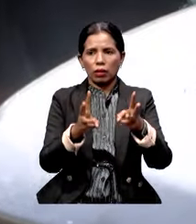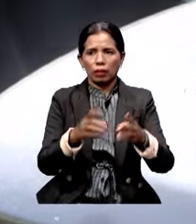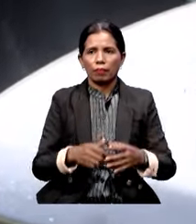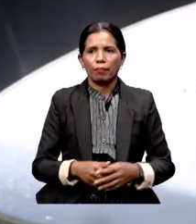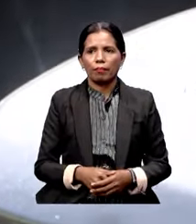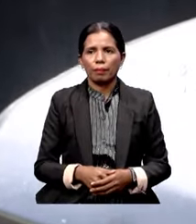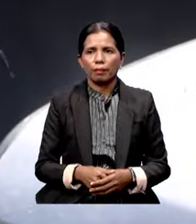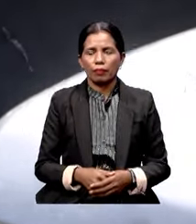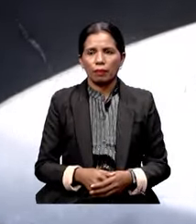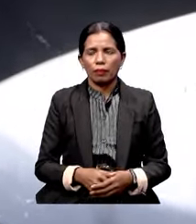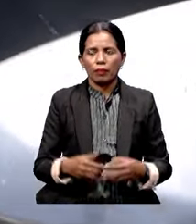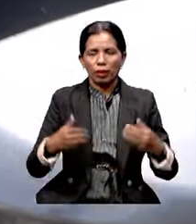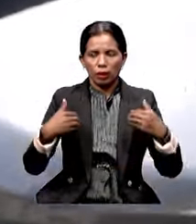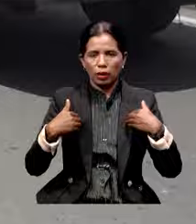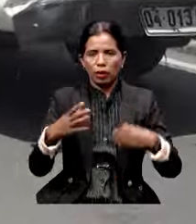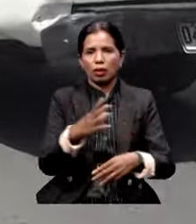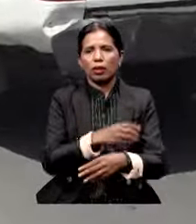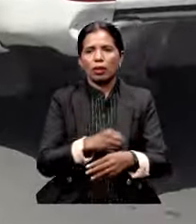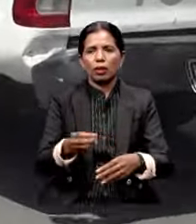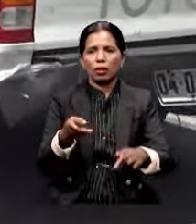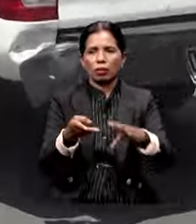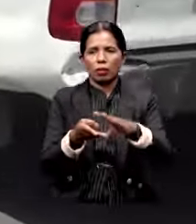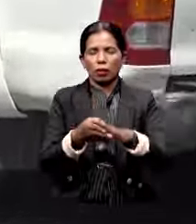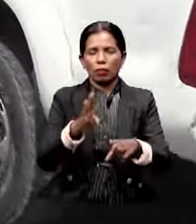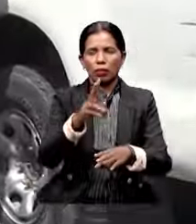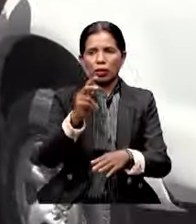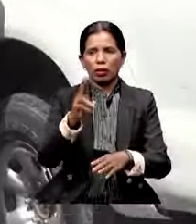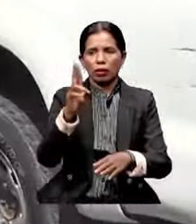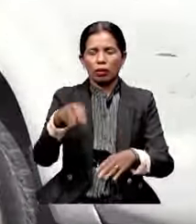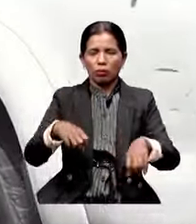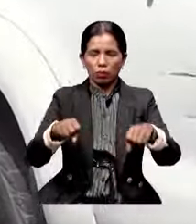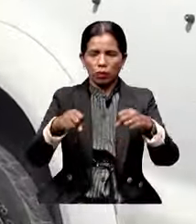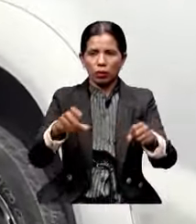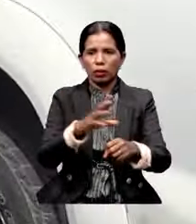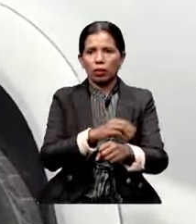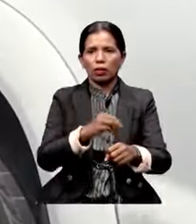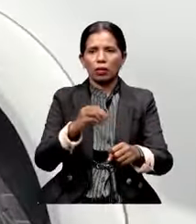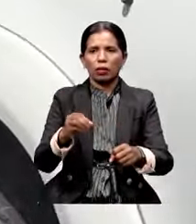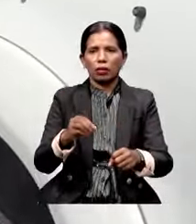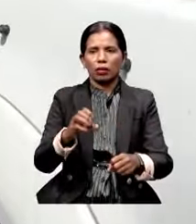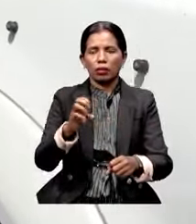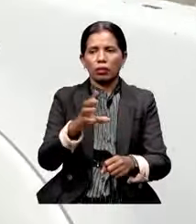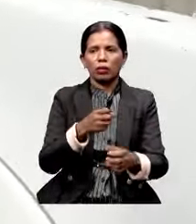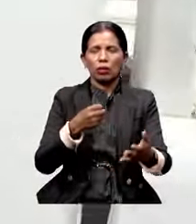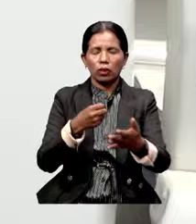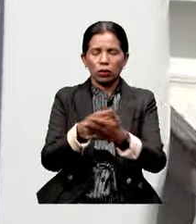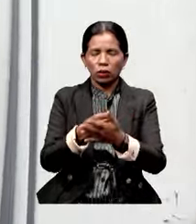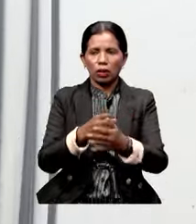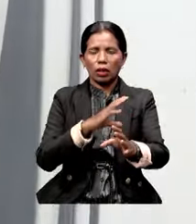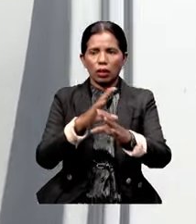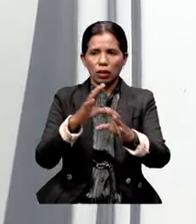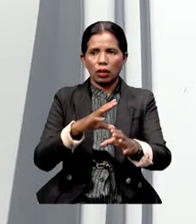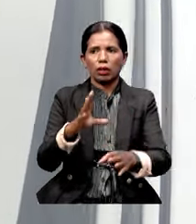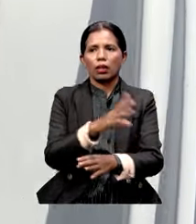operação Nemos, moço acidente ida e a Banco Benúnia Oin, motorizada no marca Versa Soque Carreta Trânsito